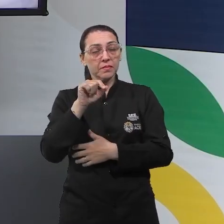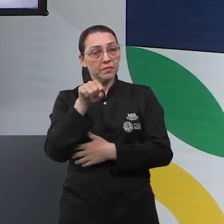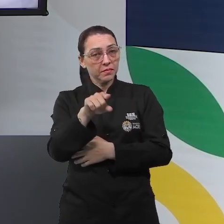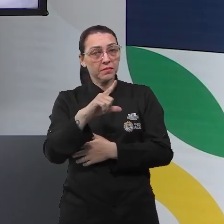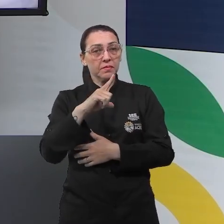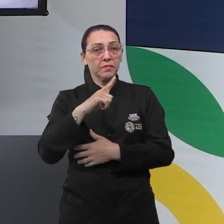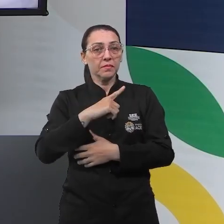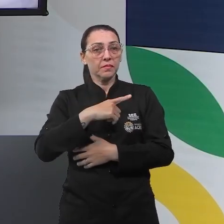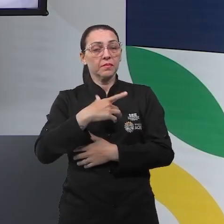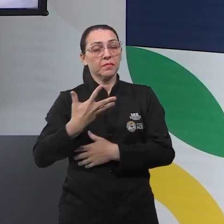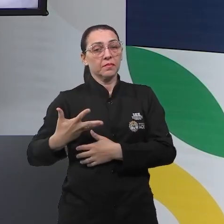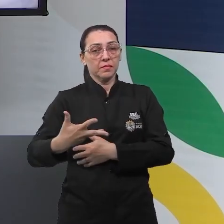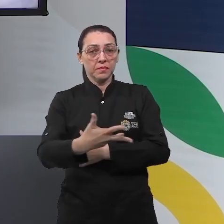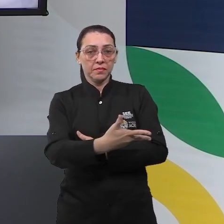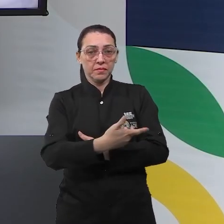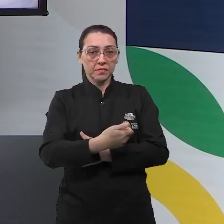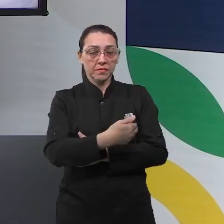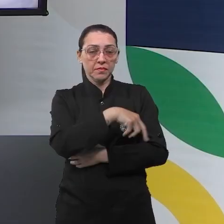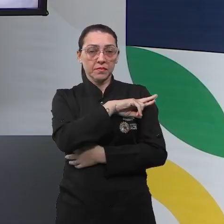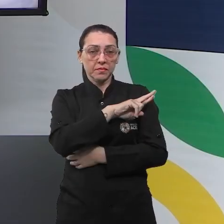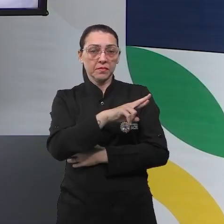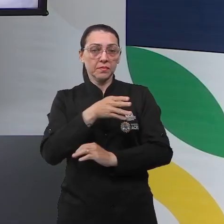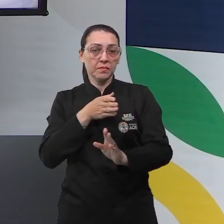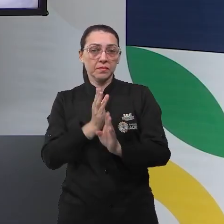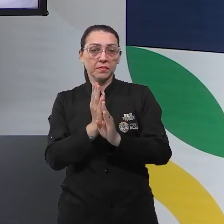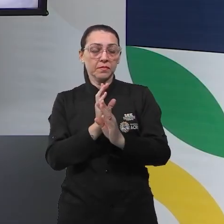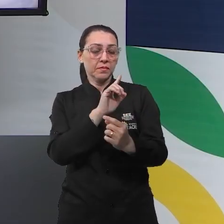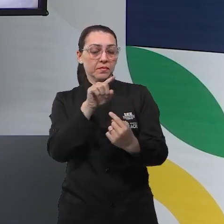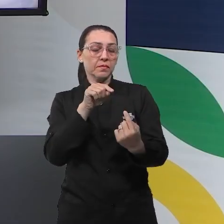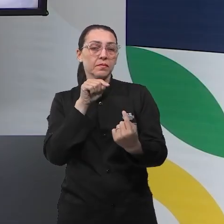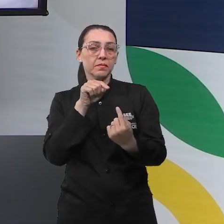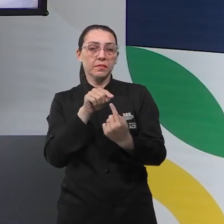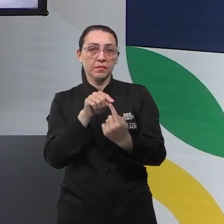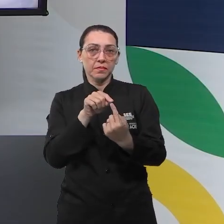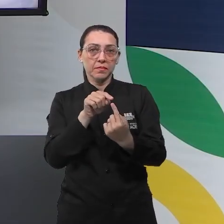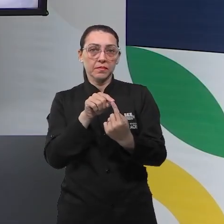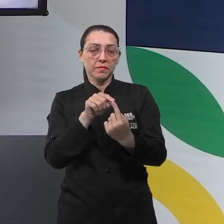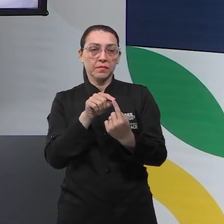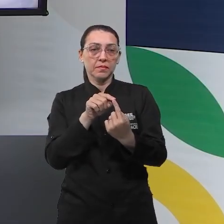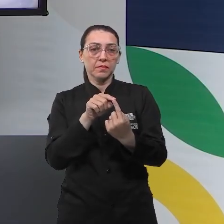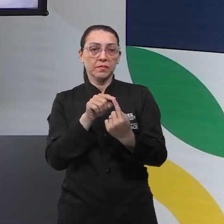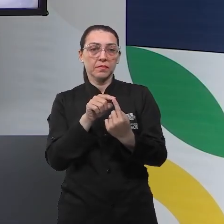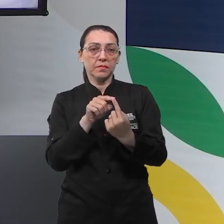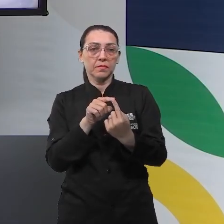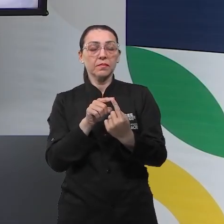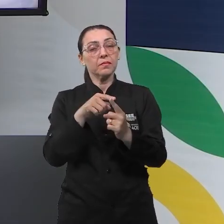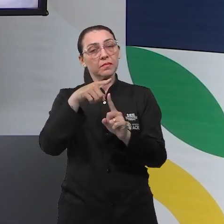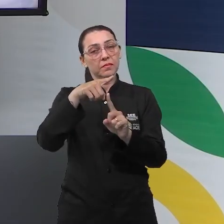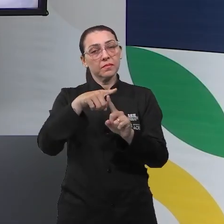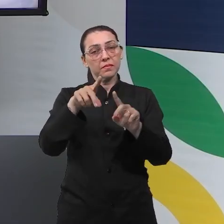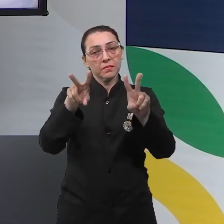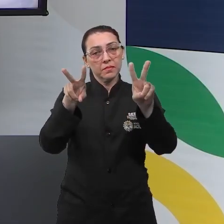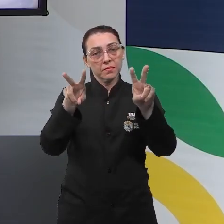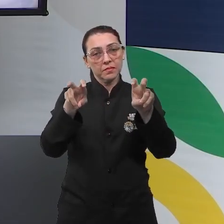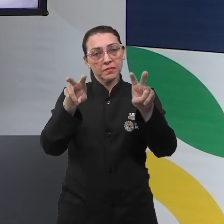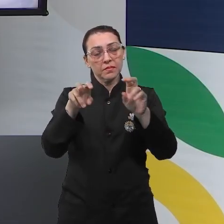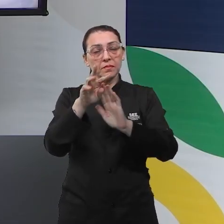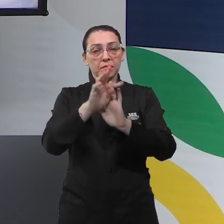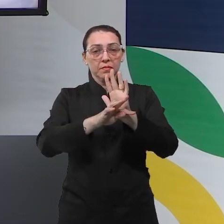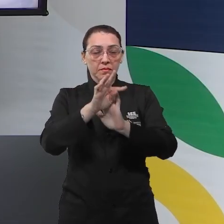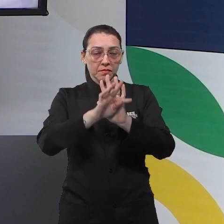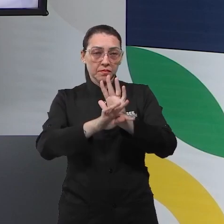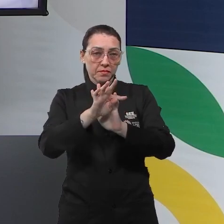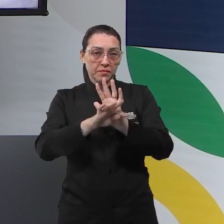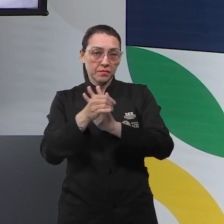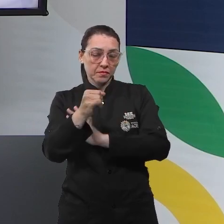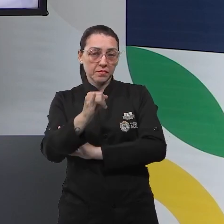as competências e habilidades para identificar a finalidade desses tipos de texto. Se você conhece os tipos de